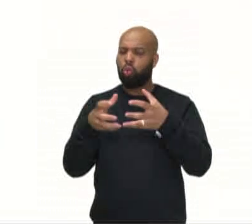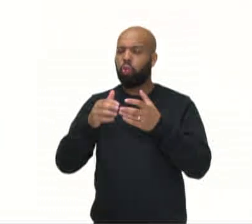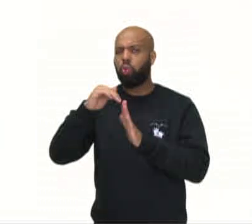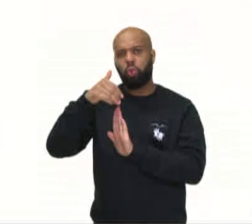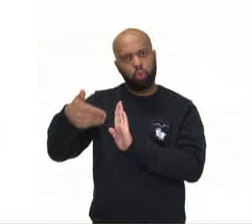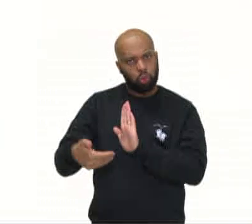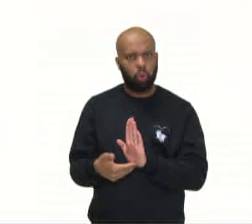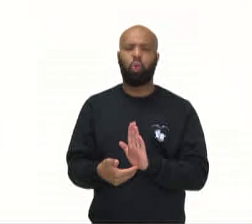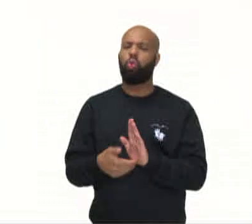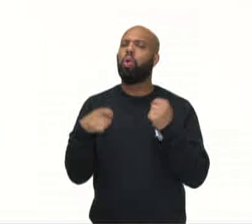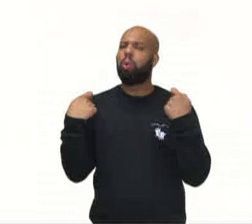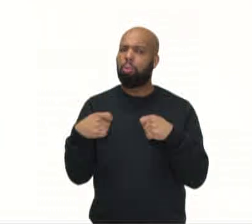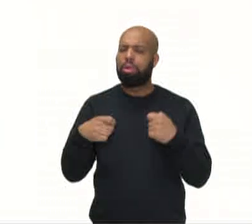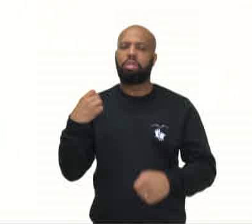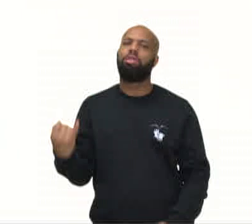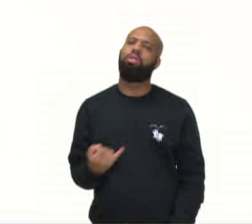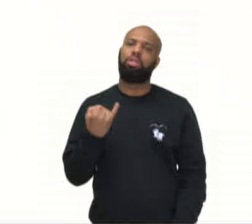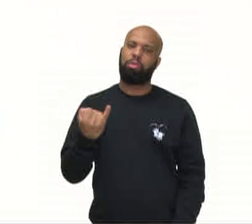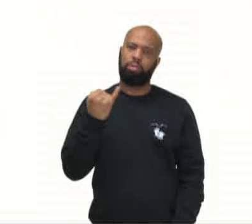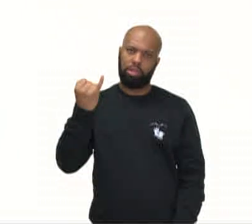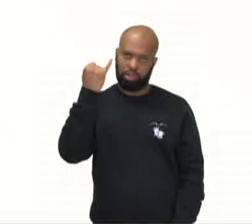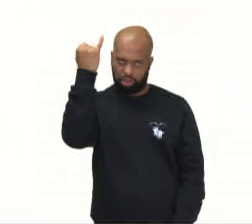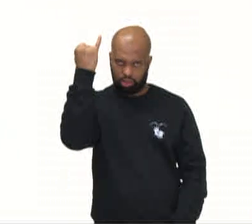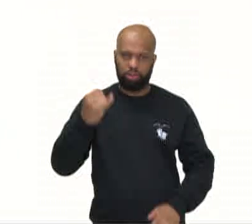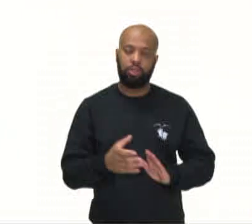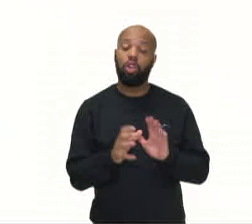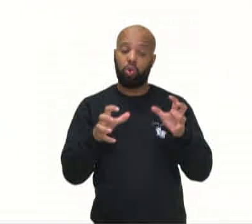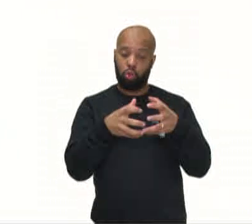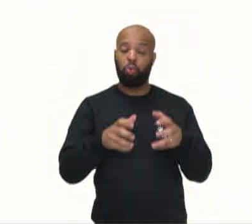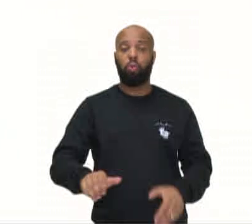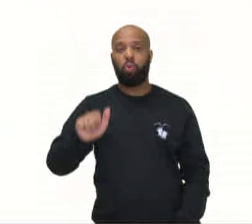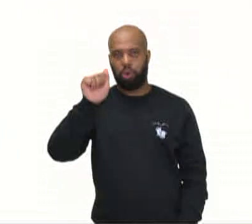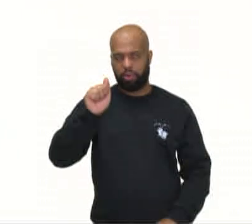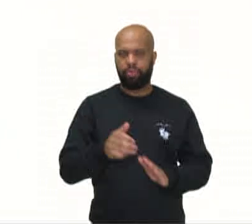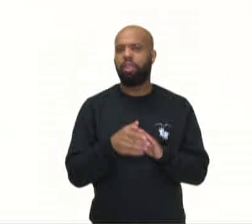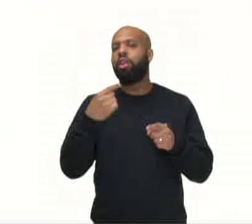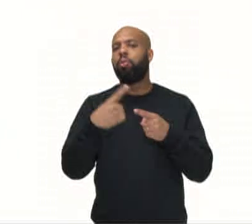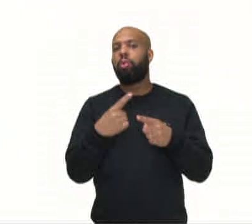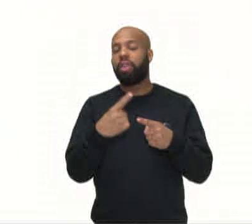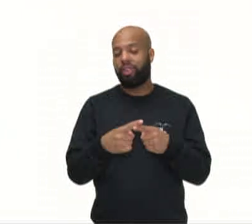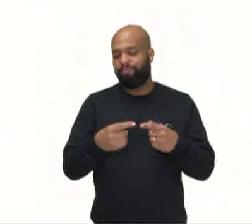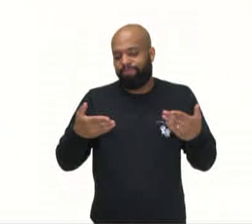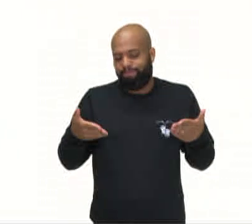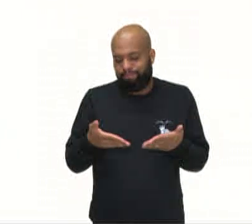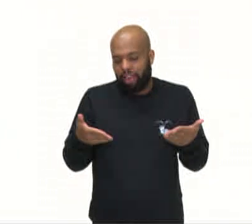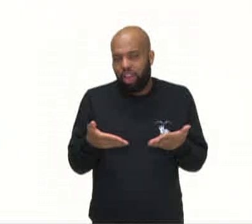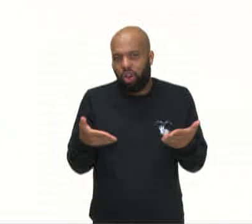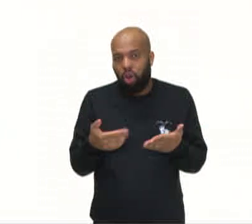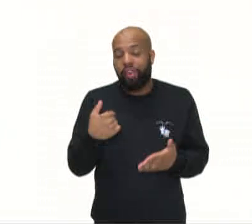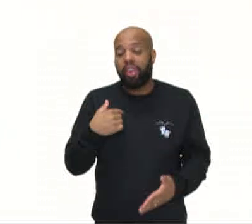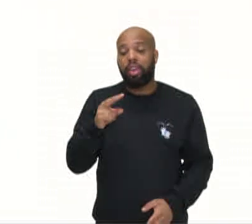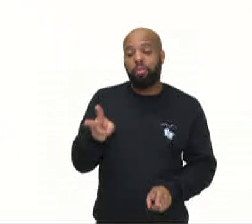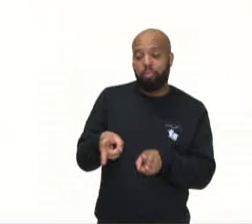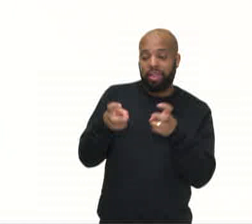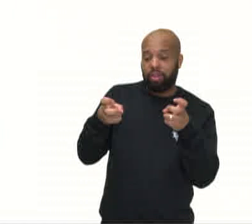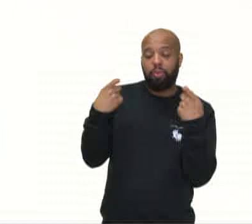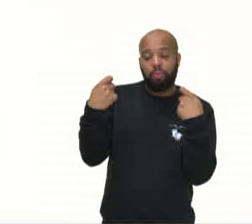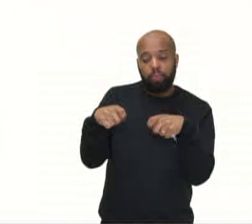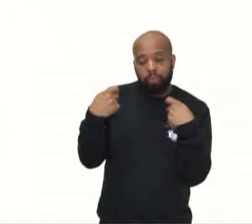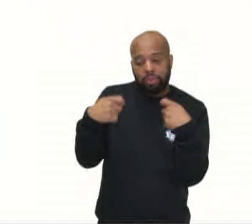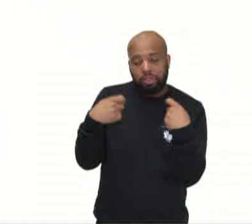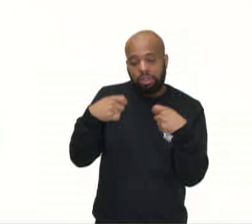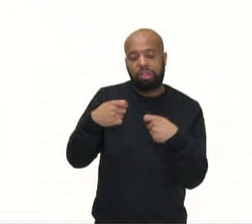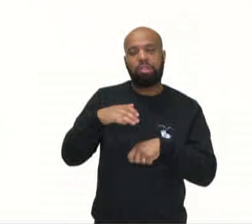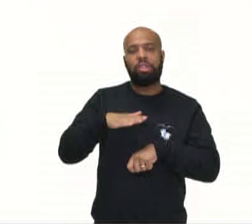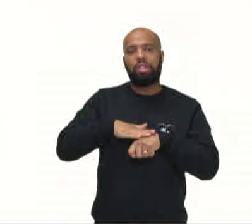na cobertura do Campeonato Brasileiro da Série A, pois, ultimamente, vejo a necessidade